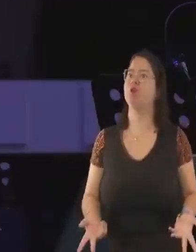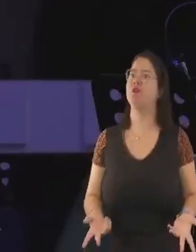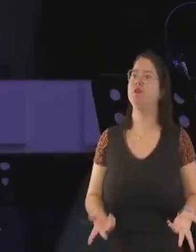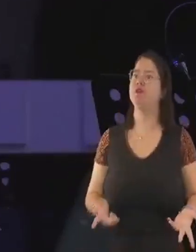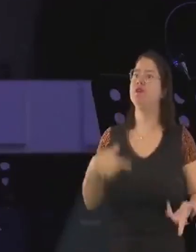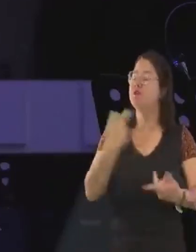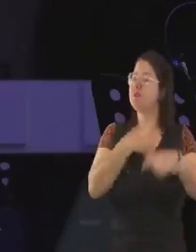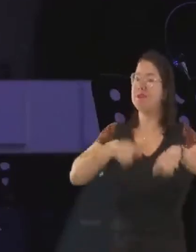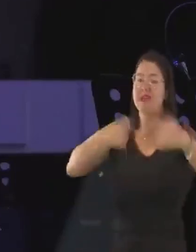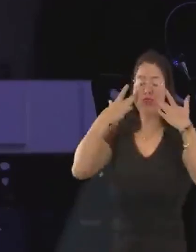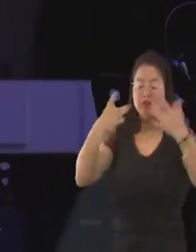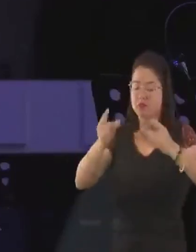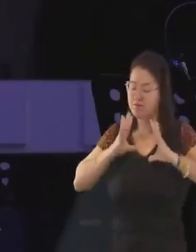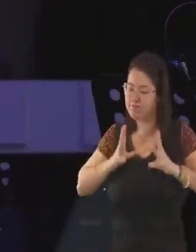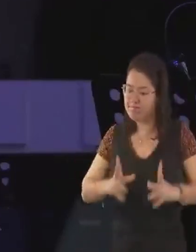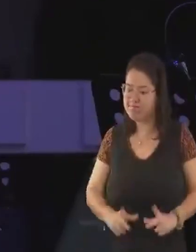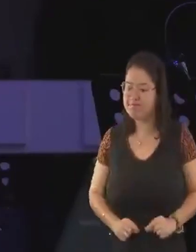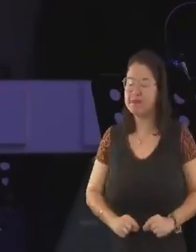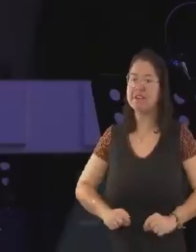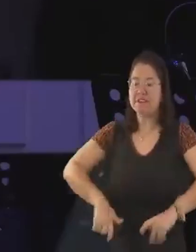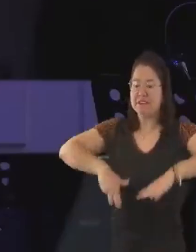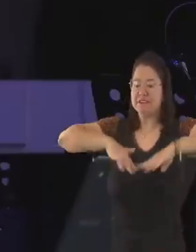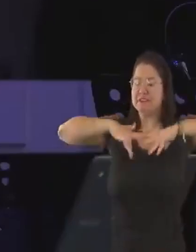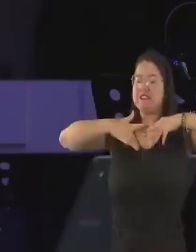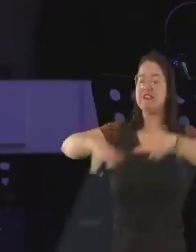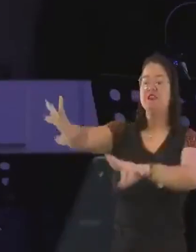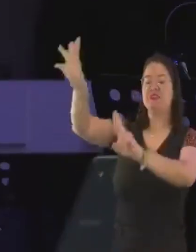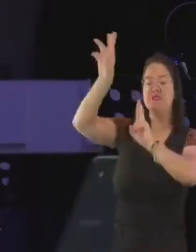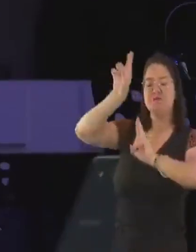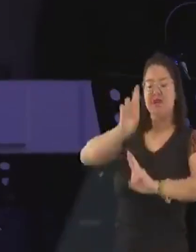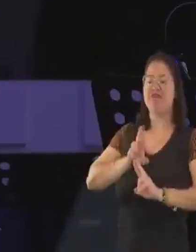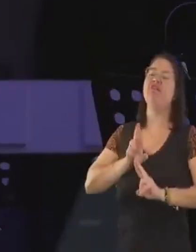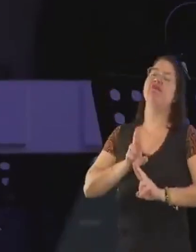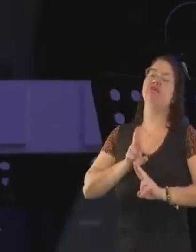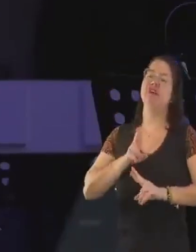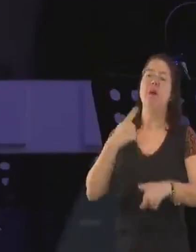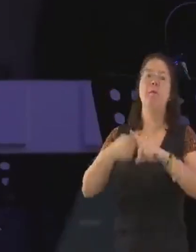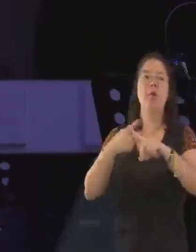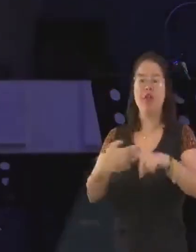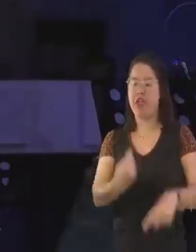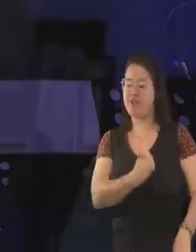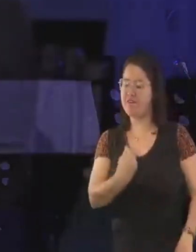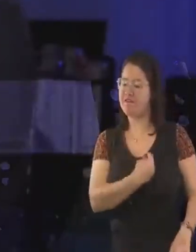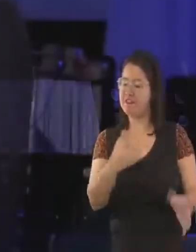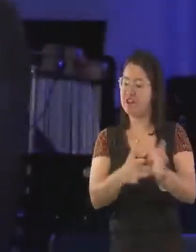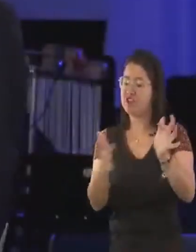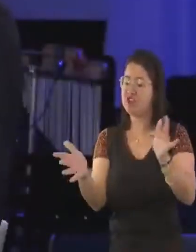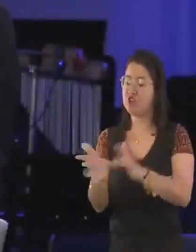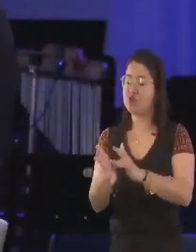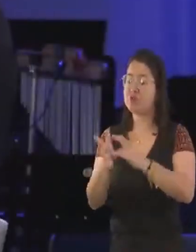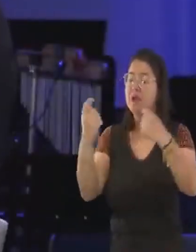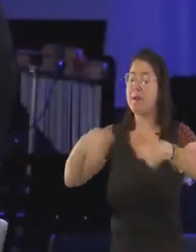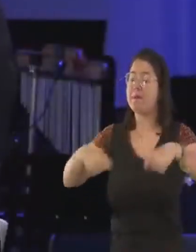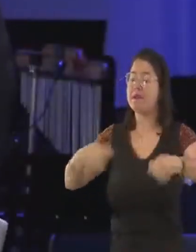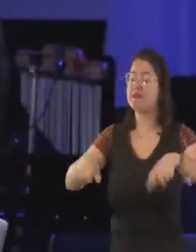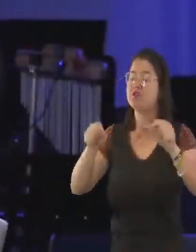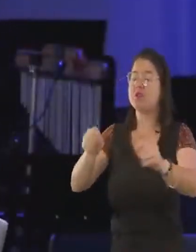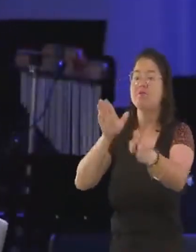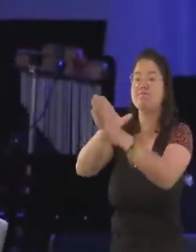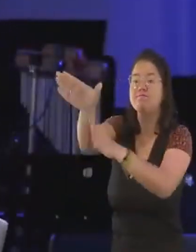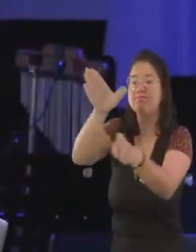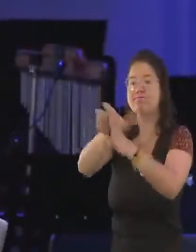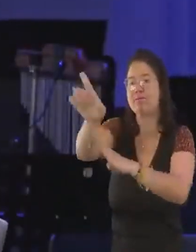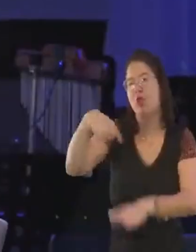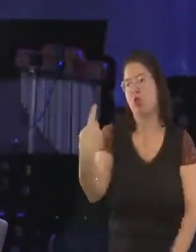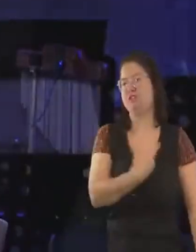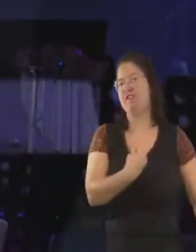à santidade, nos enche de esperança, meus irmãos. A vinda de Jesus deve ser um fator motivador para